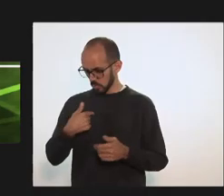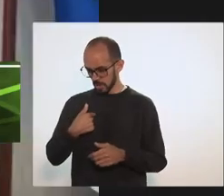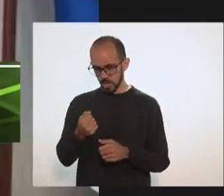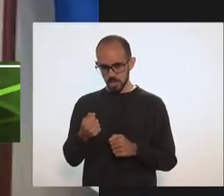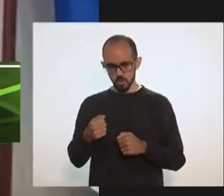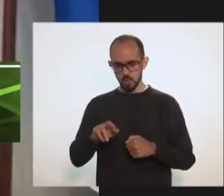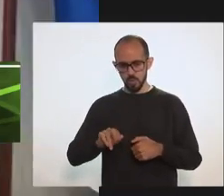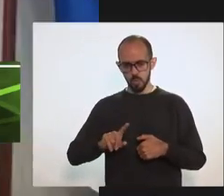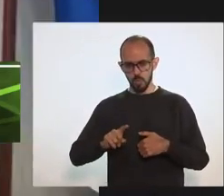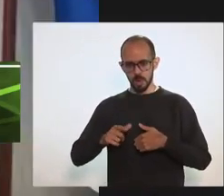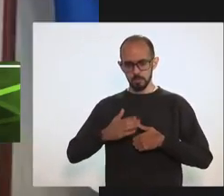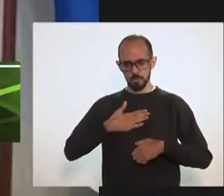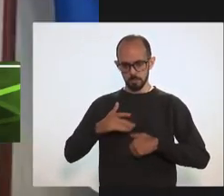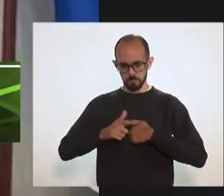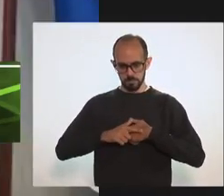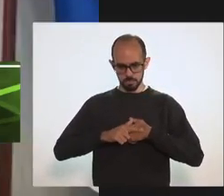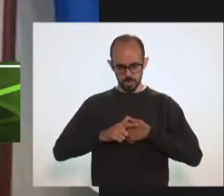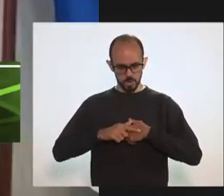deputado Bacelar.